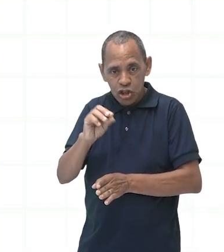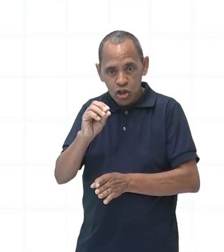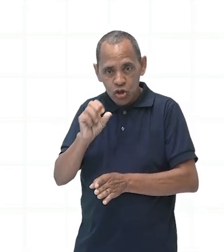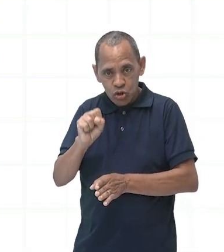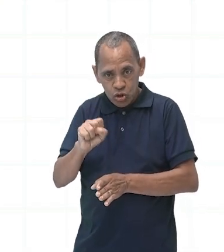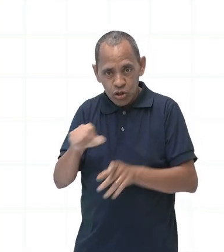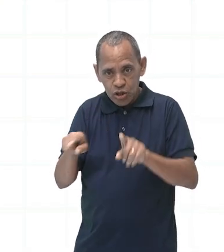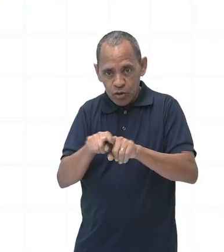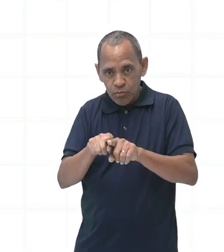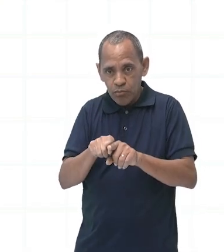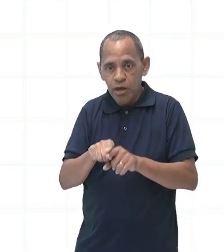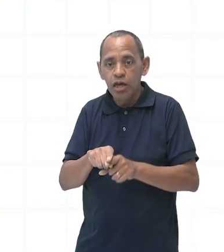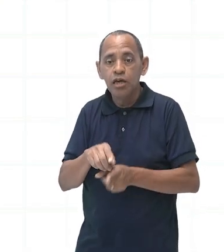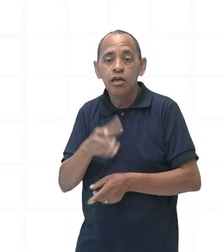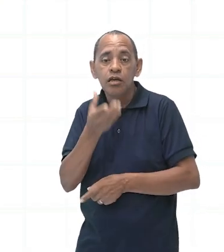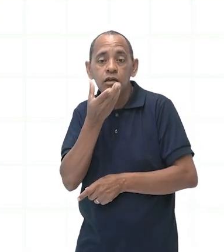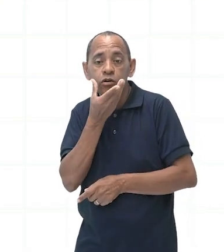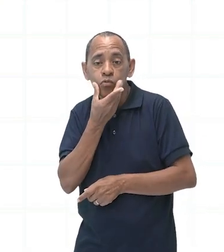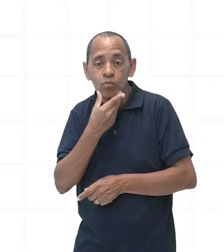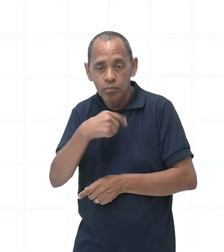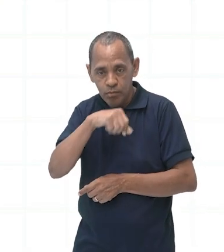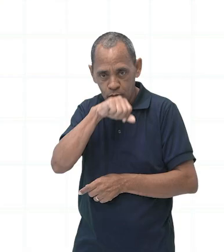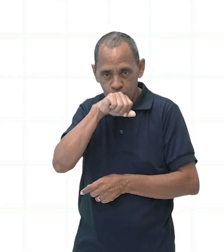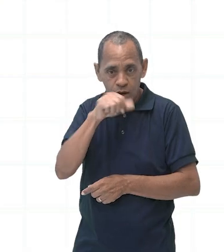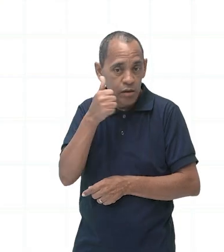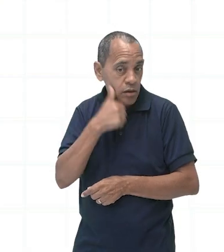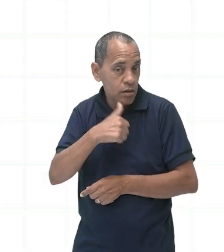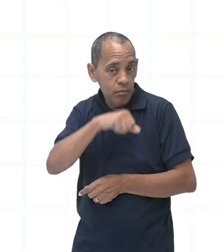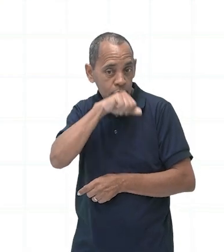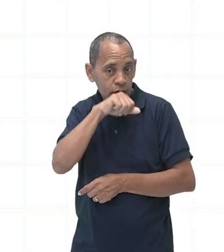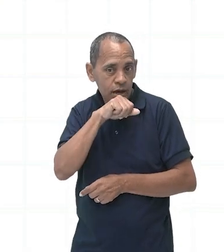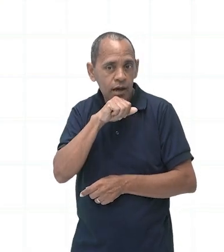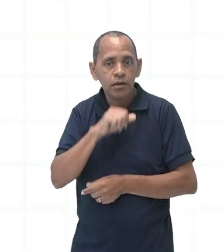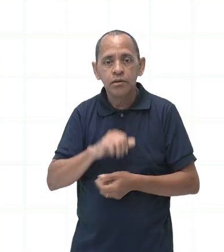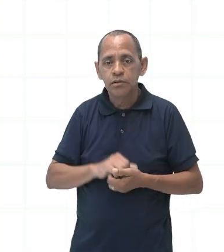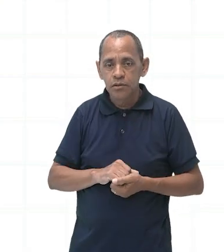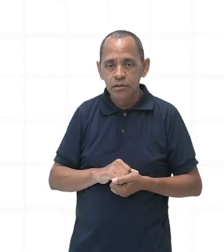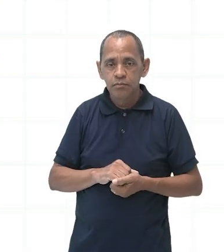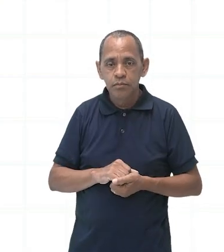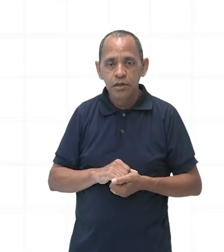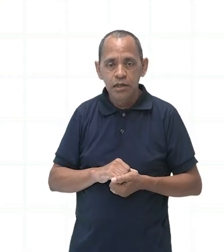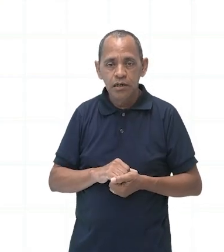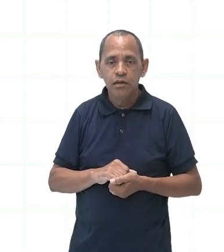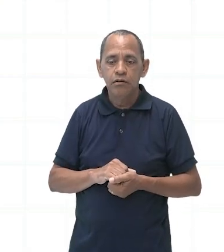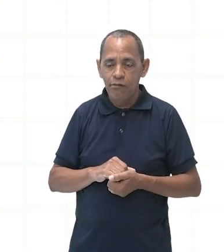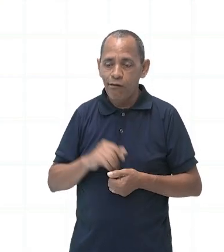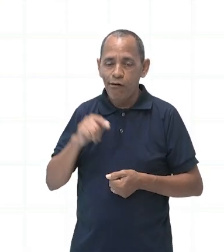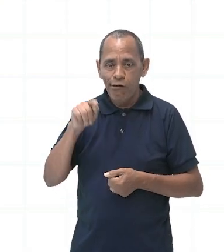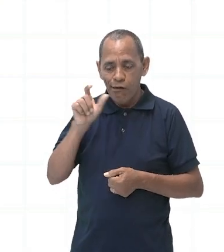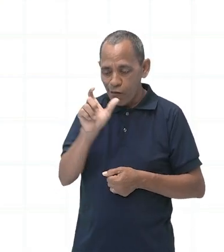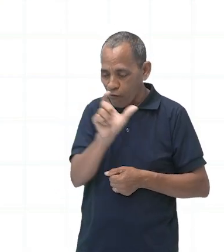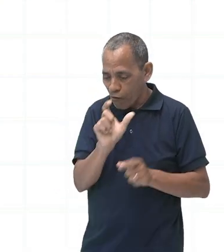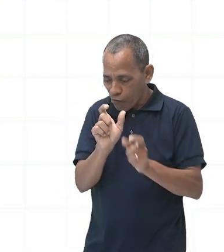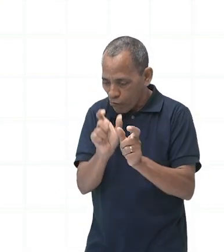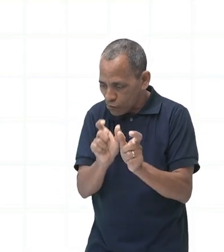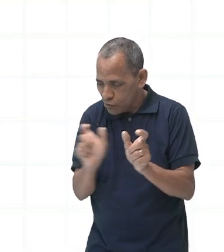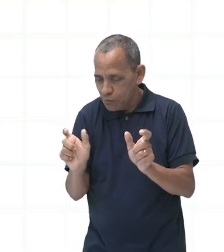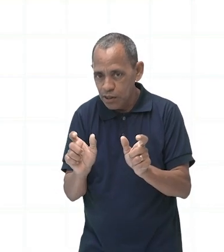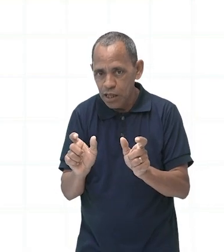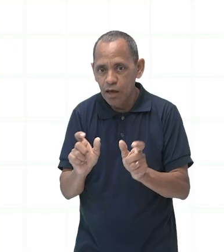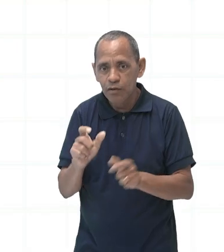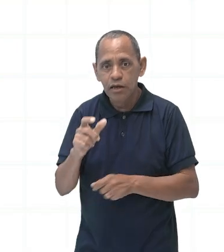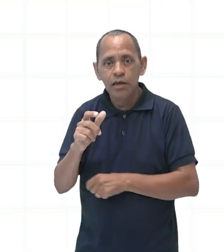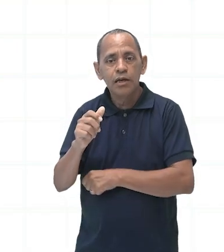é agente da passiva, ok, pessoal? E aqui eu vou pedir para retornar